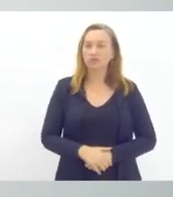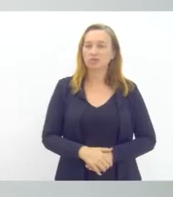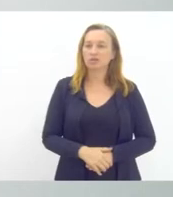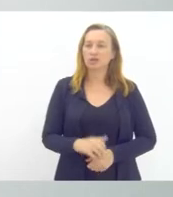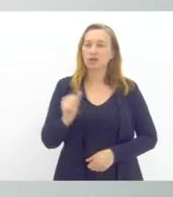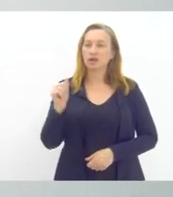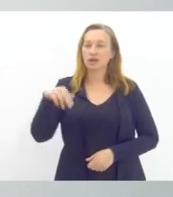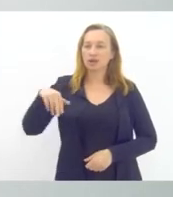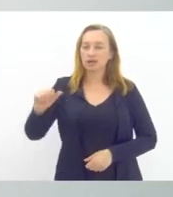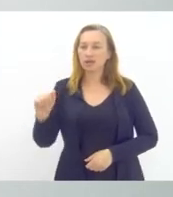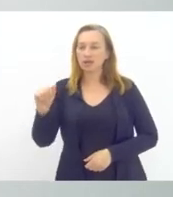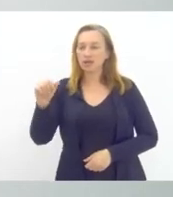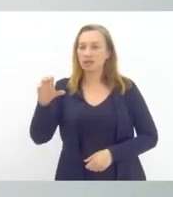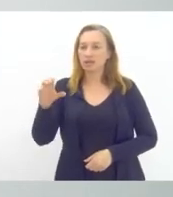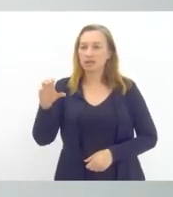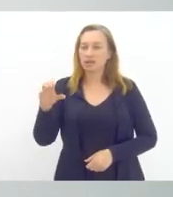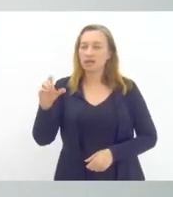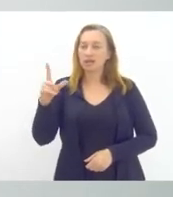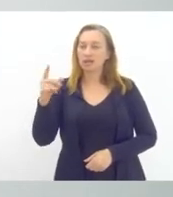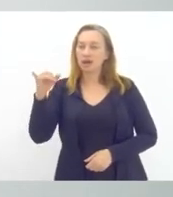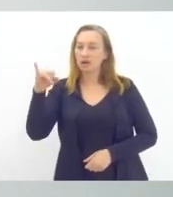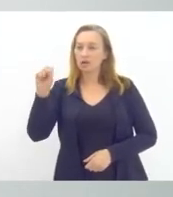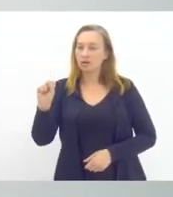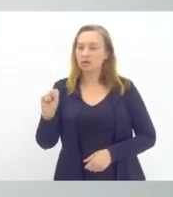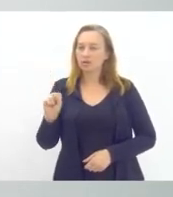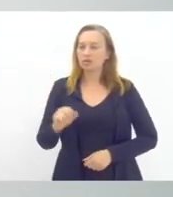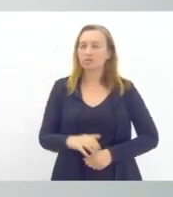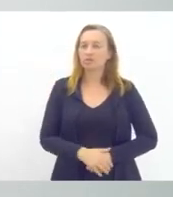Ana Cláudia Nicolau vendedora